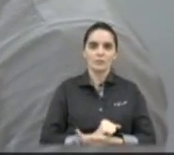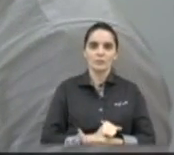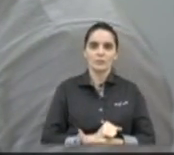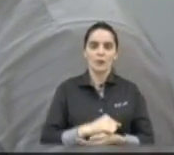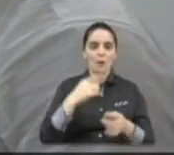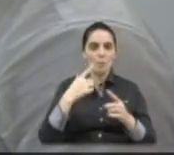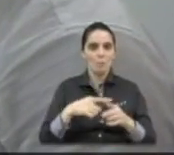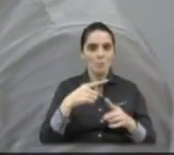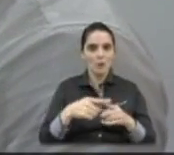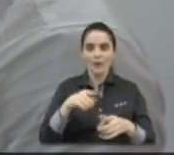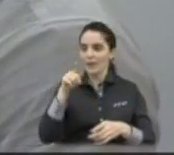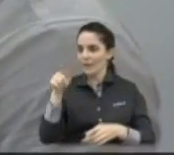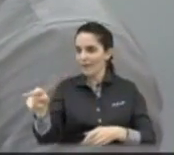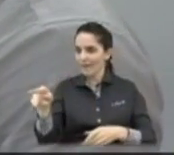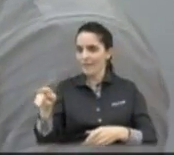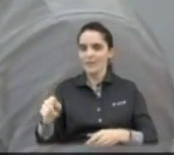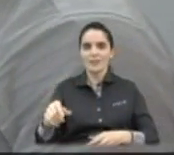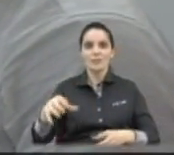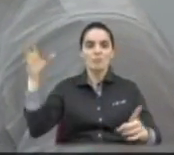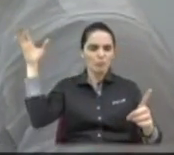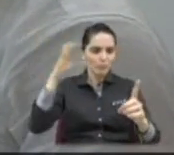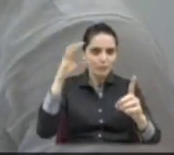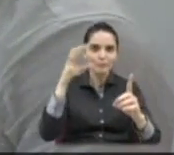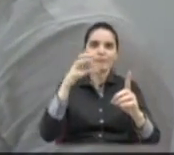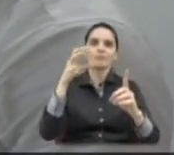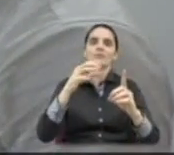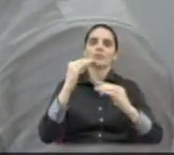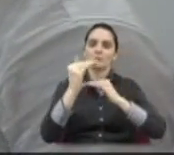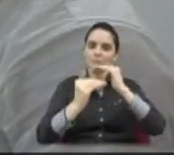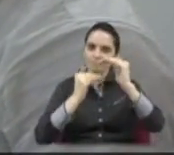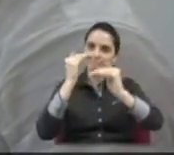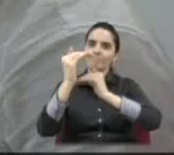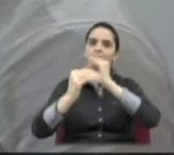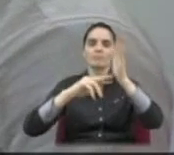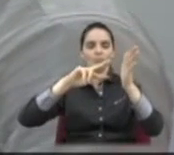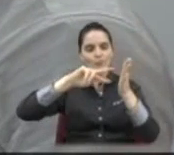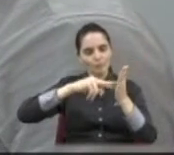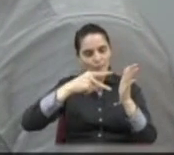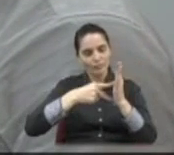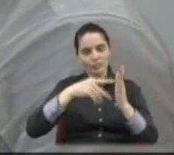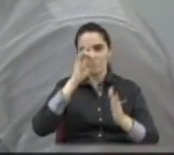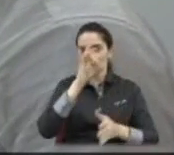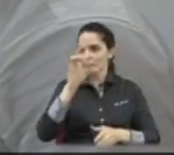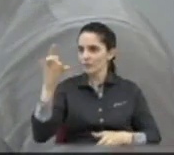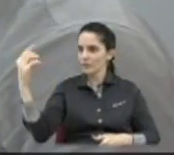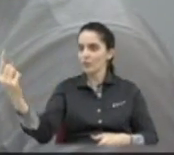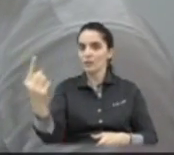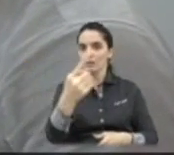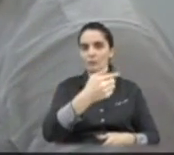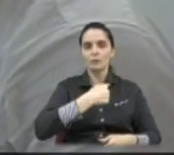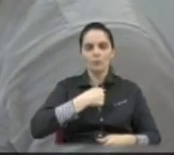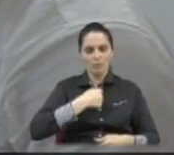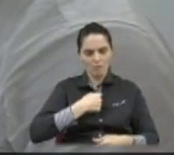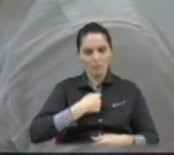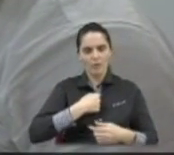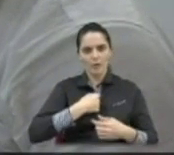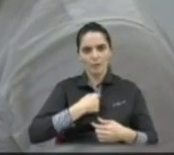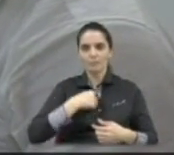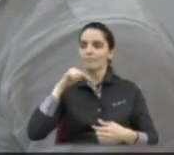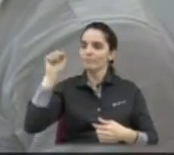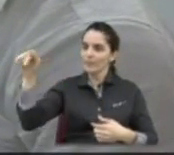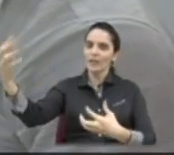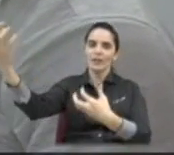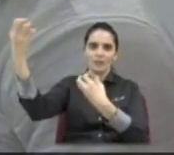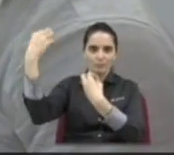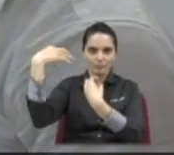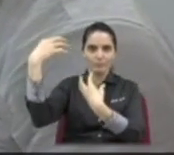pôde influenciar para ajudar na construção significativa de cada um de nós. Eu sou uma das pessoas que foi influenciado pelo Armando